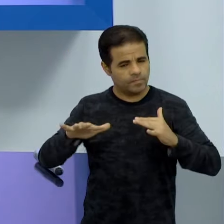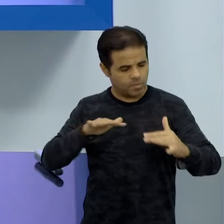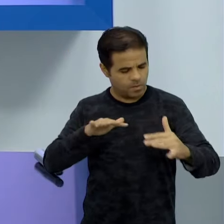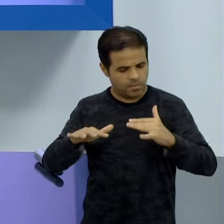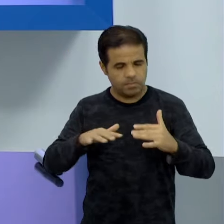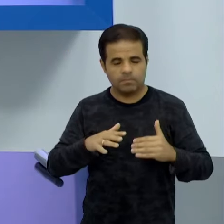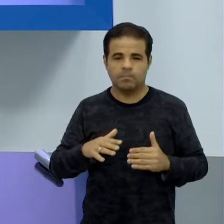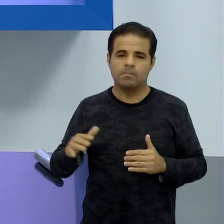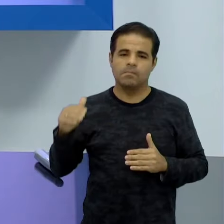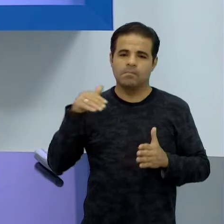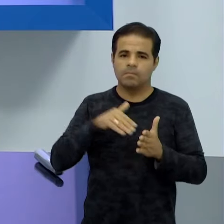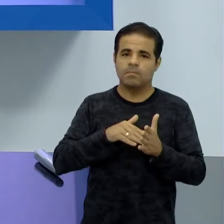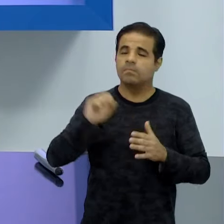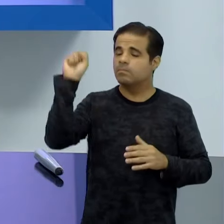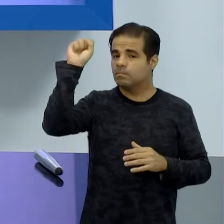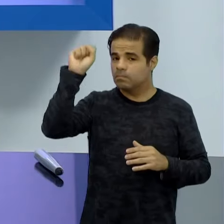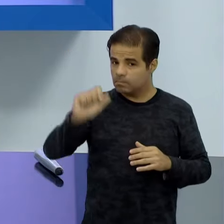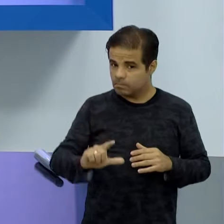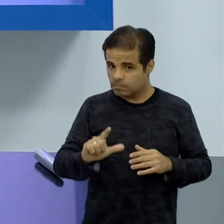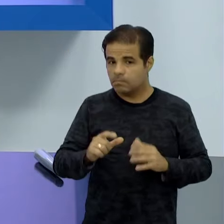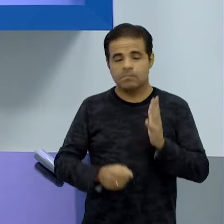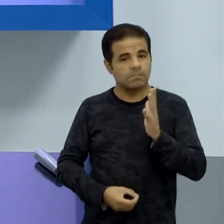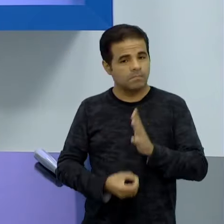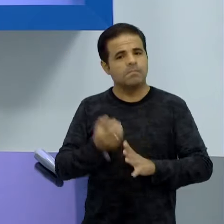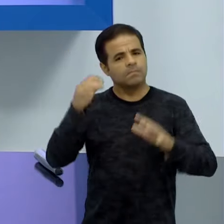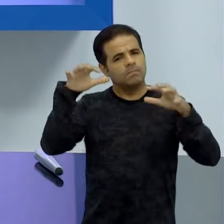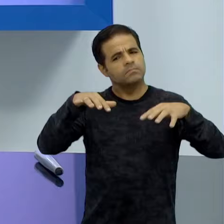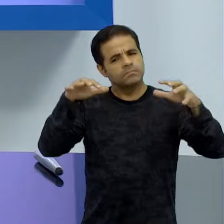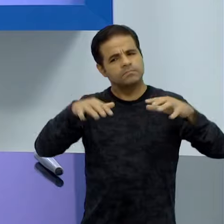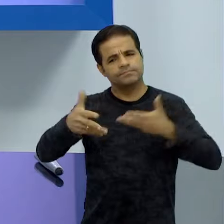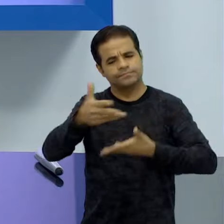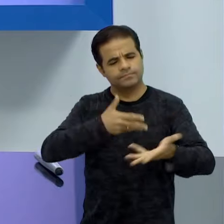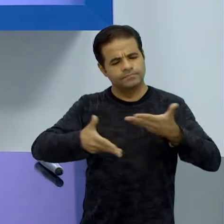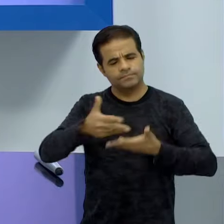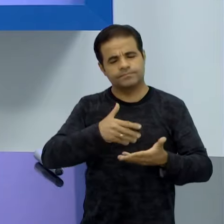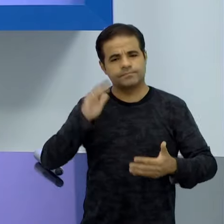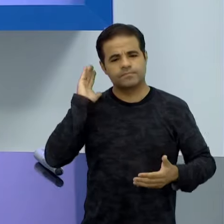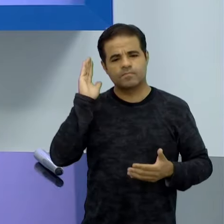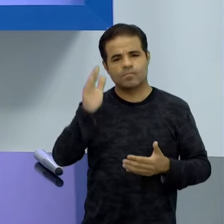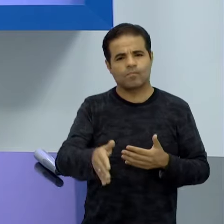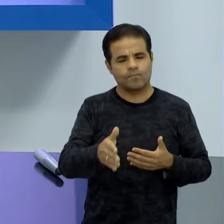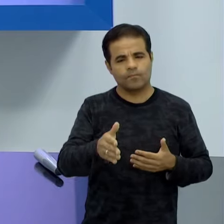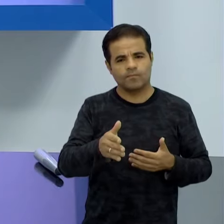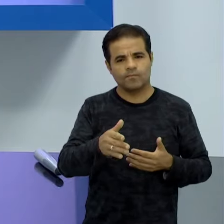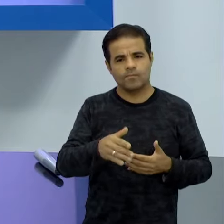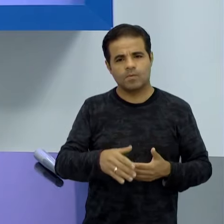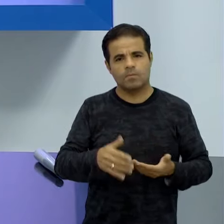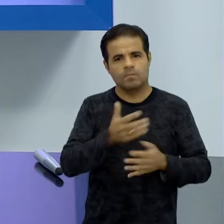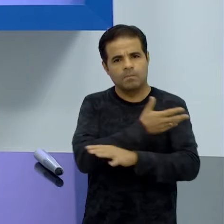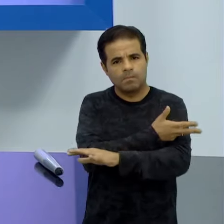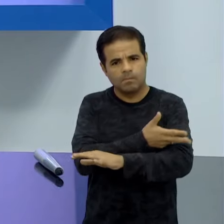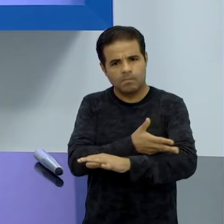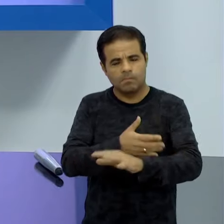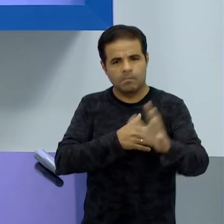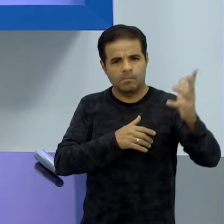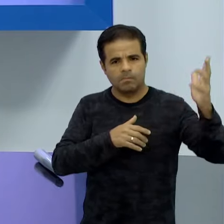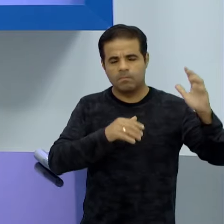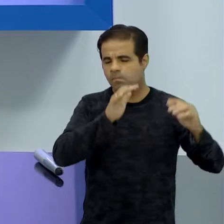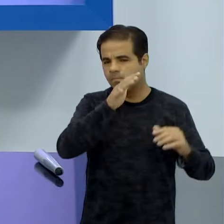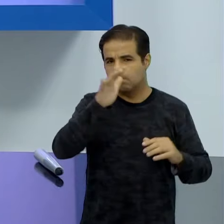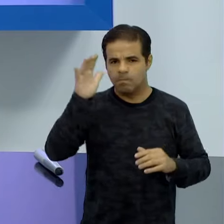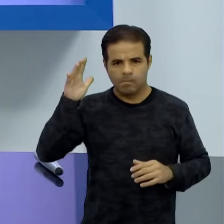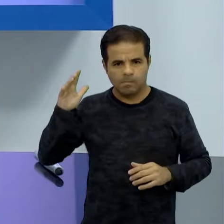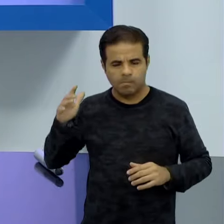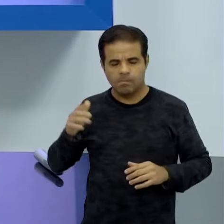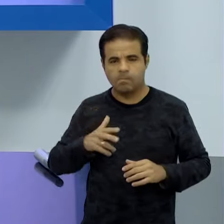elas vão até o sudeste e produzem chuva. Então nós temos uma relação direta entre a paisagem natural e a